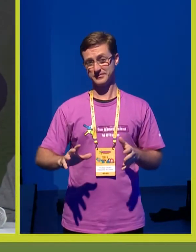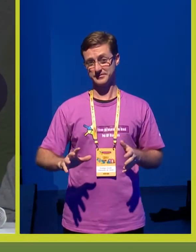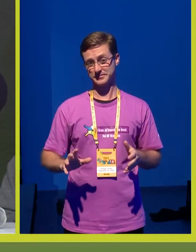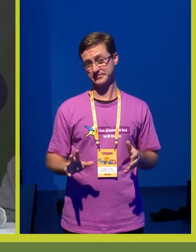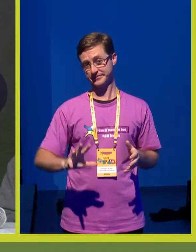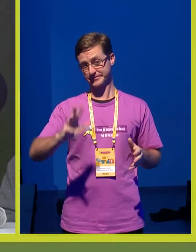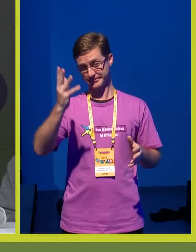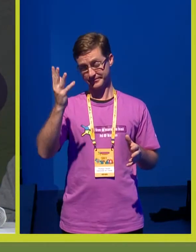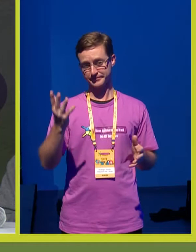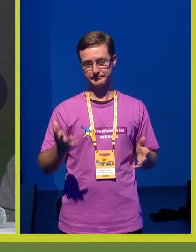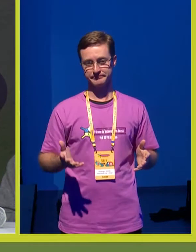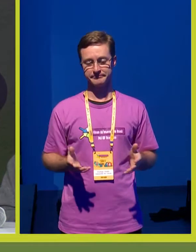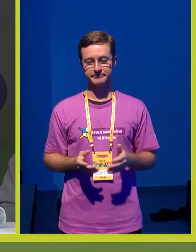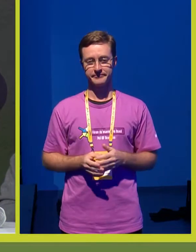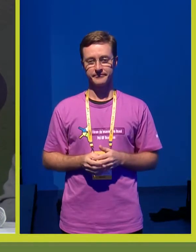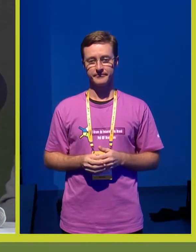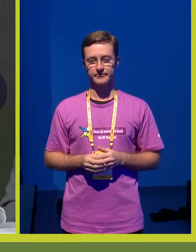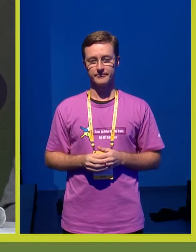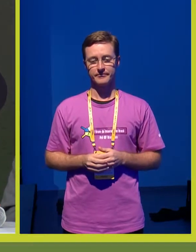flagrança em pedofilia